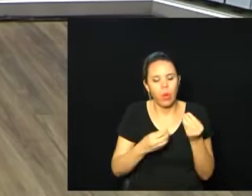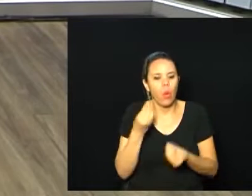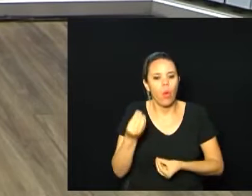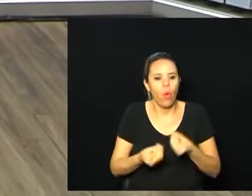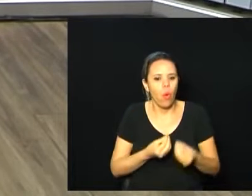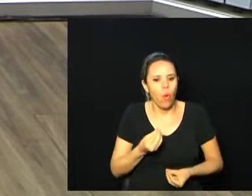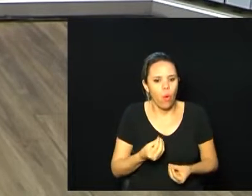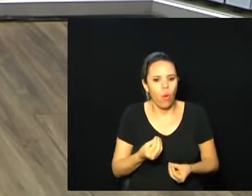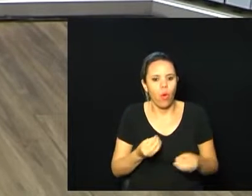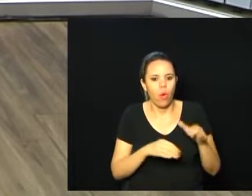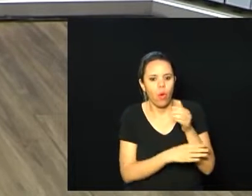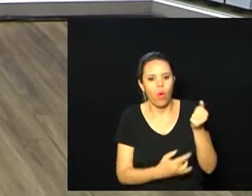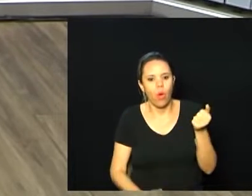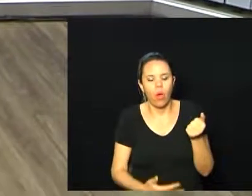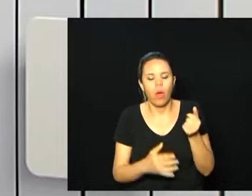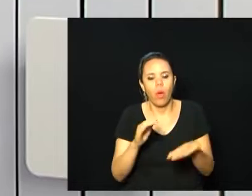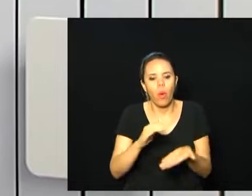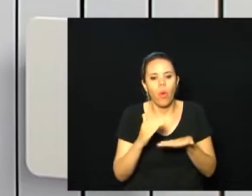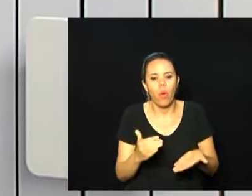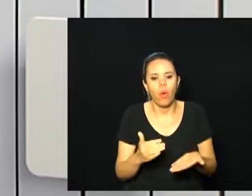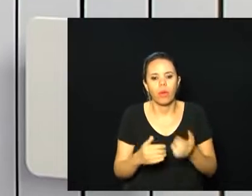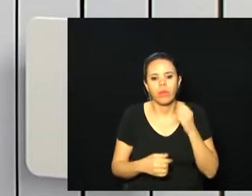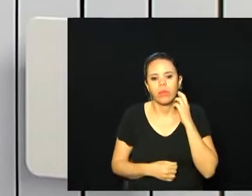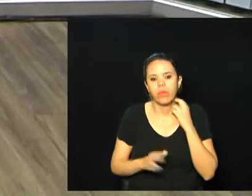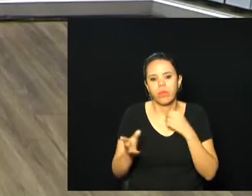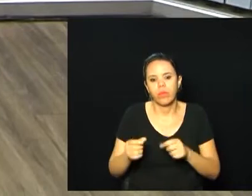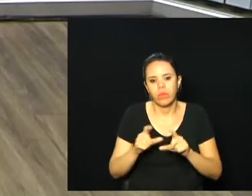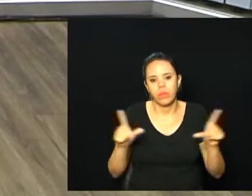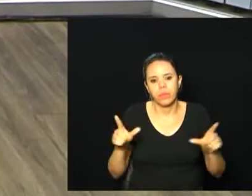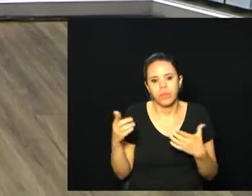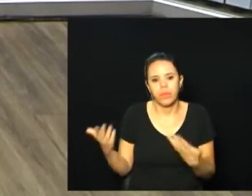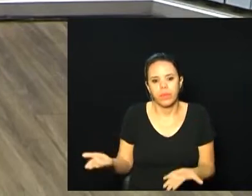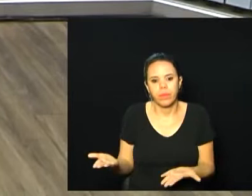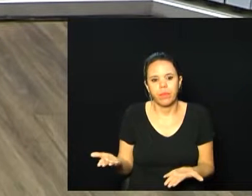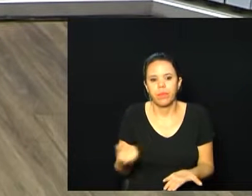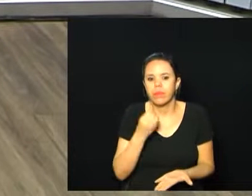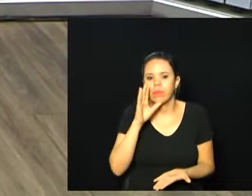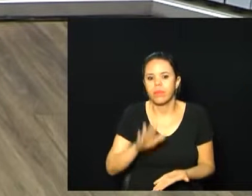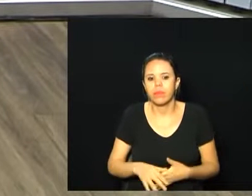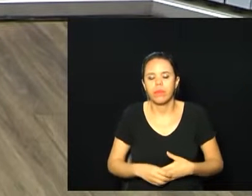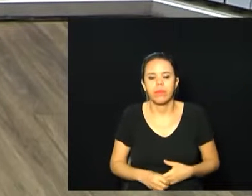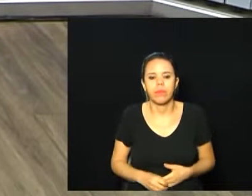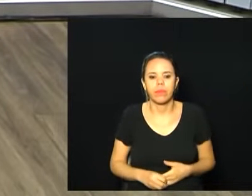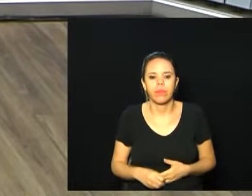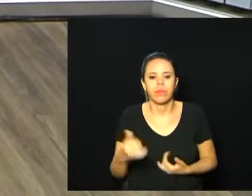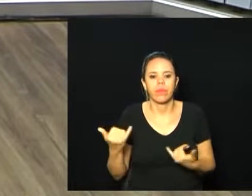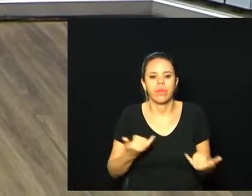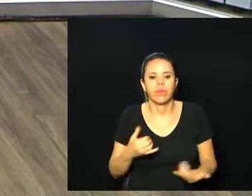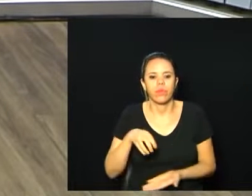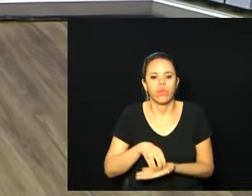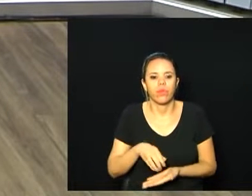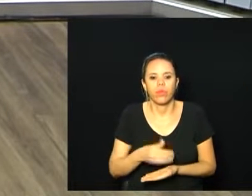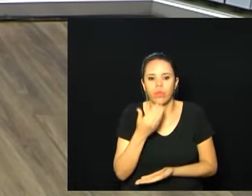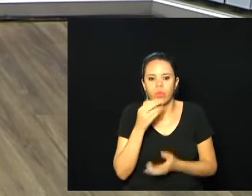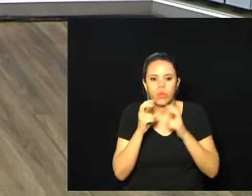está o estoque de bolsa de sangue por lá. O André já está aqui na tela comigo. André, boa tarde. Fala pra gente, o Hemocentro está